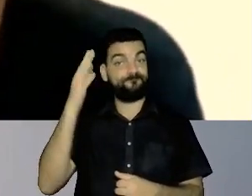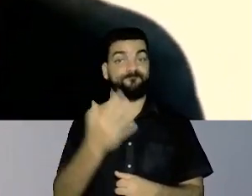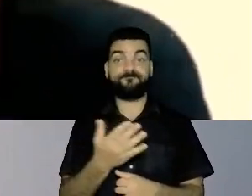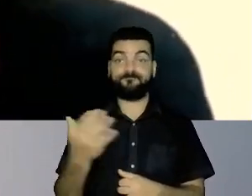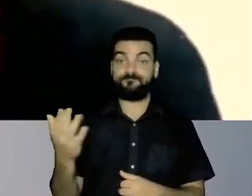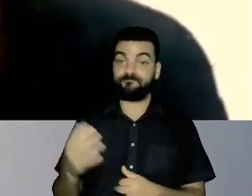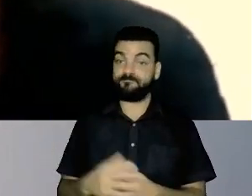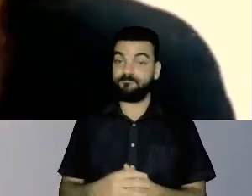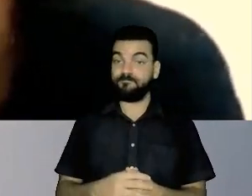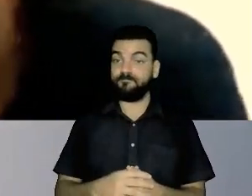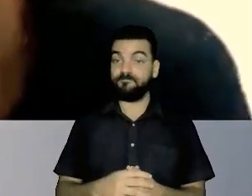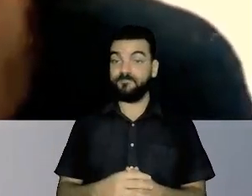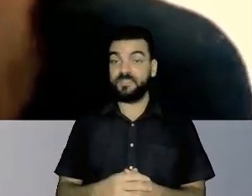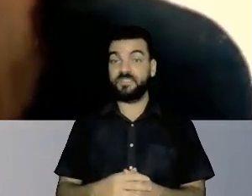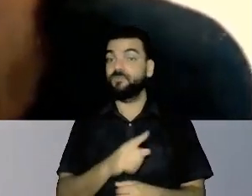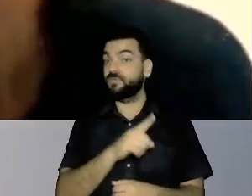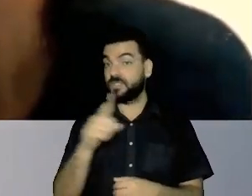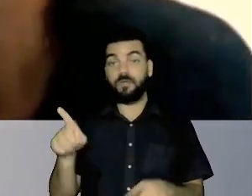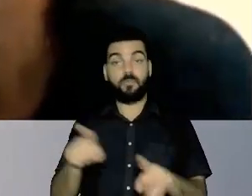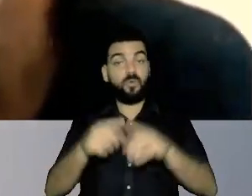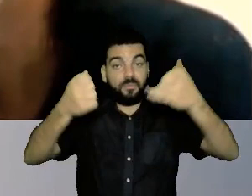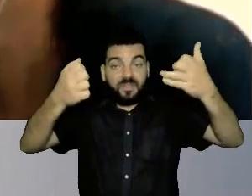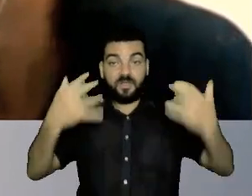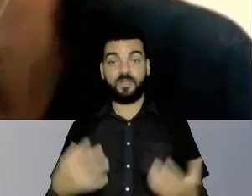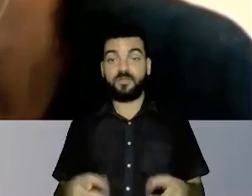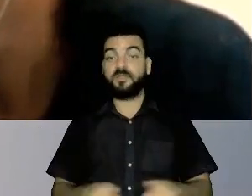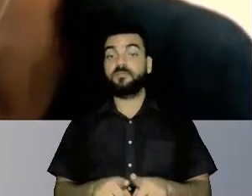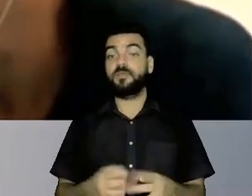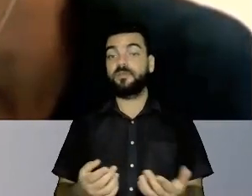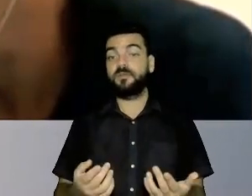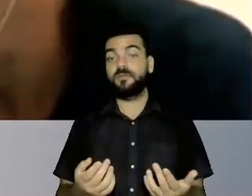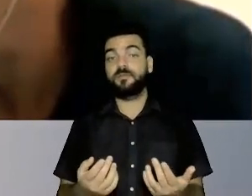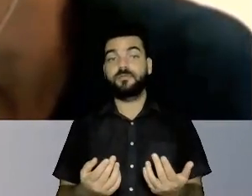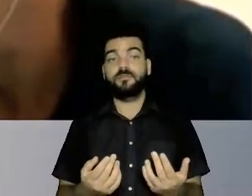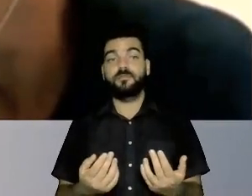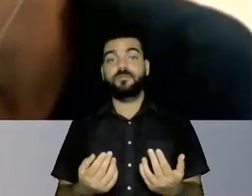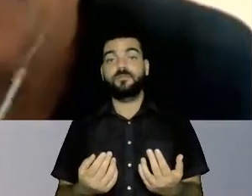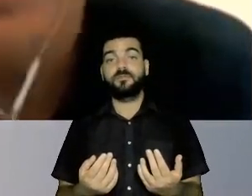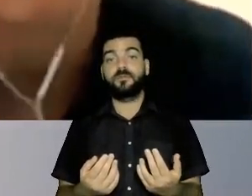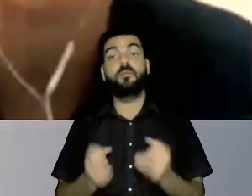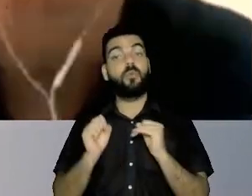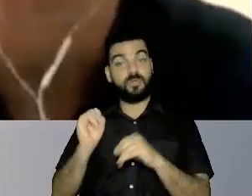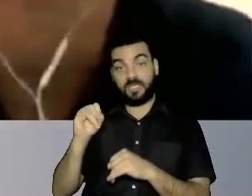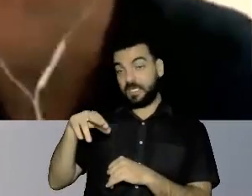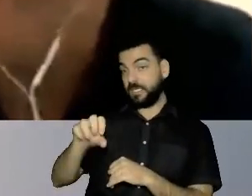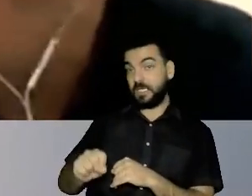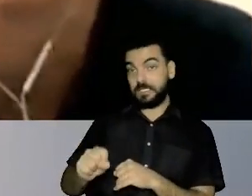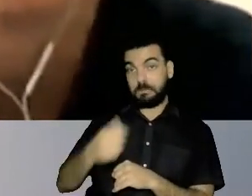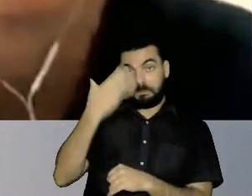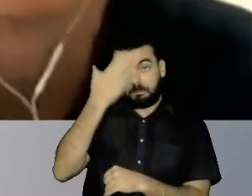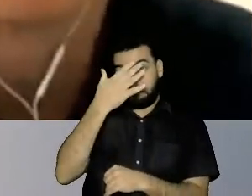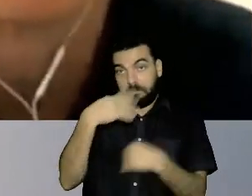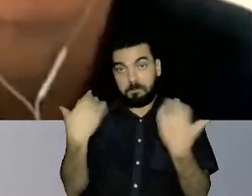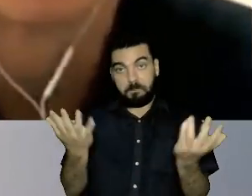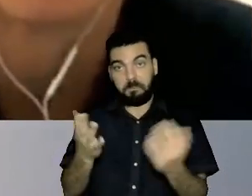internet. Então, esse é um questionamento, eu queria saber dos nossos palestrantes, né,